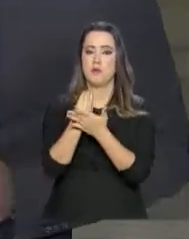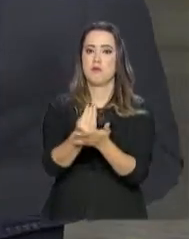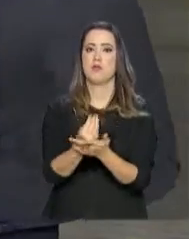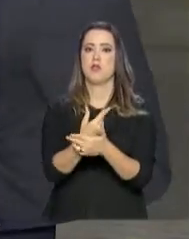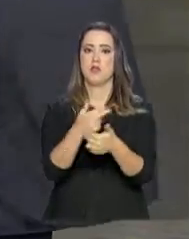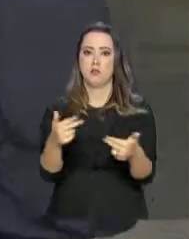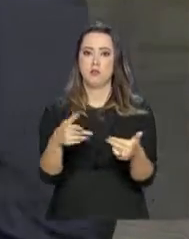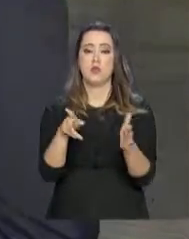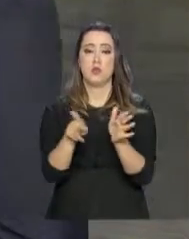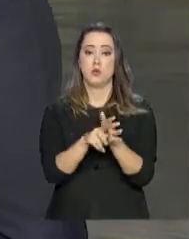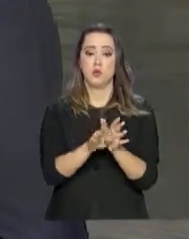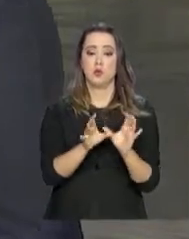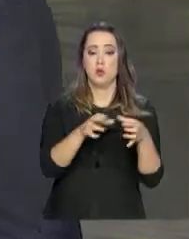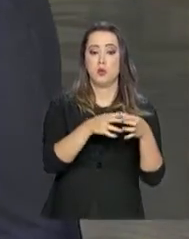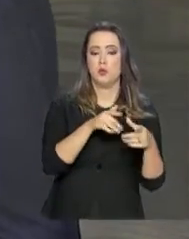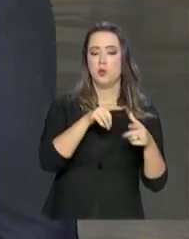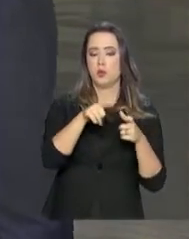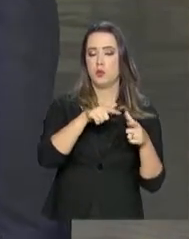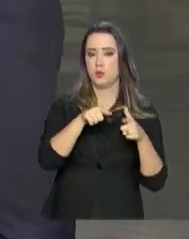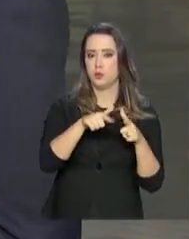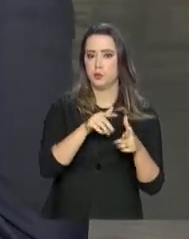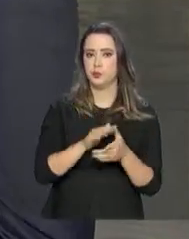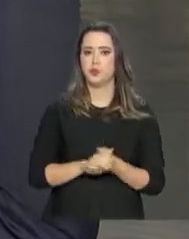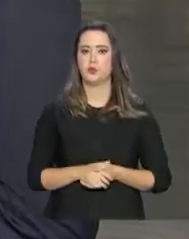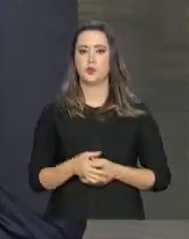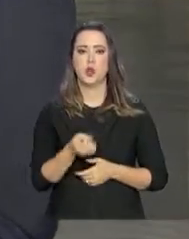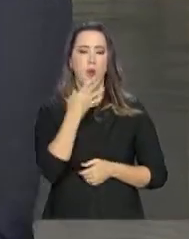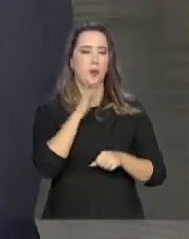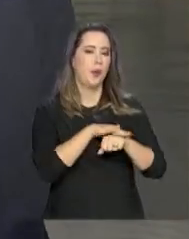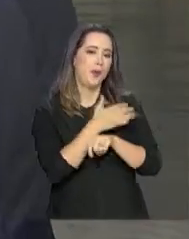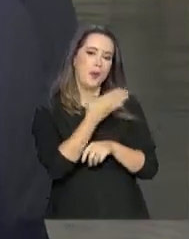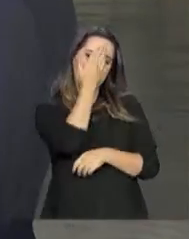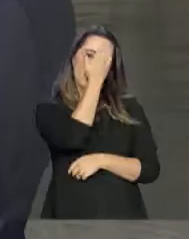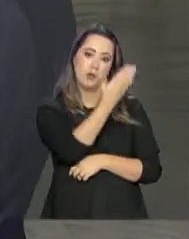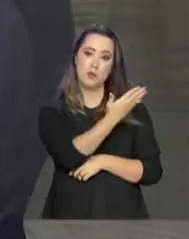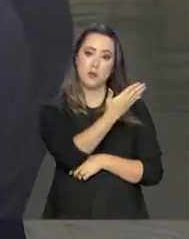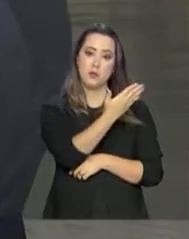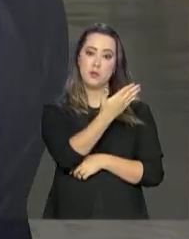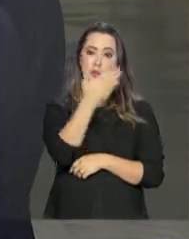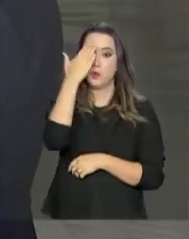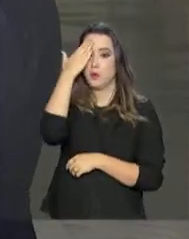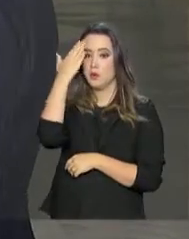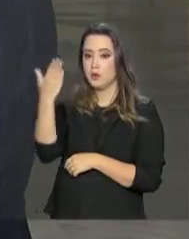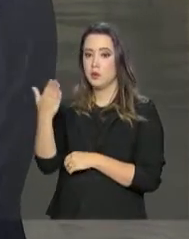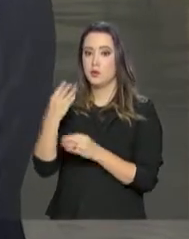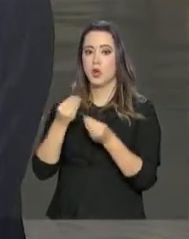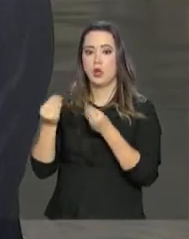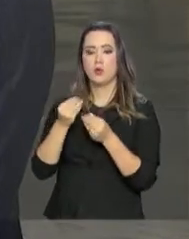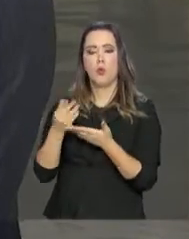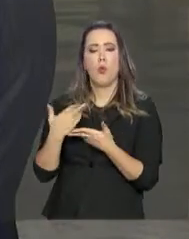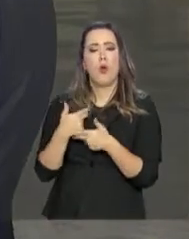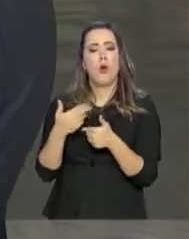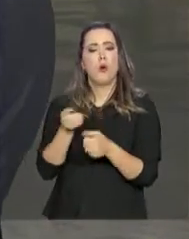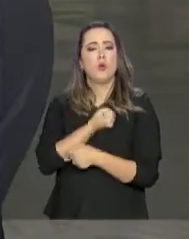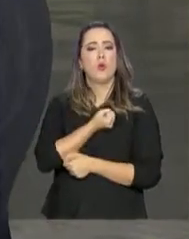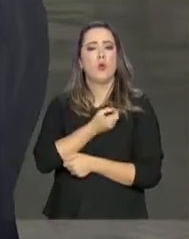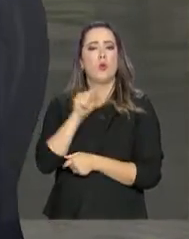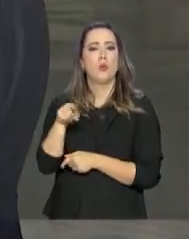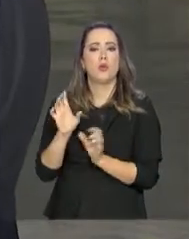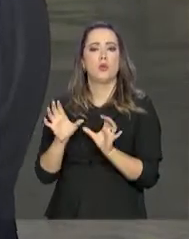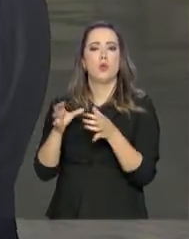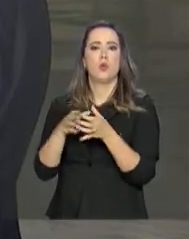kits boa noite secretário muito obrigado pela presença aqui com a gente primeiro quantos kits vão ser entregues ou melhor a quantos